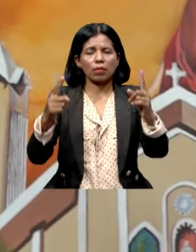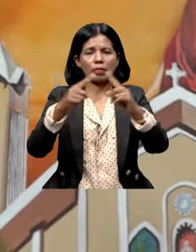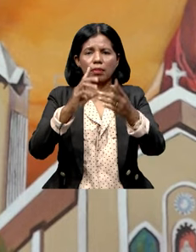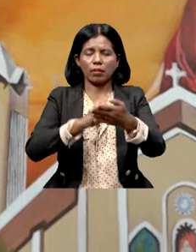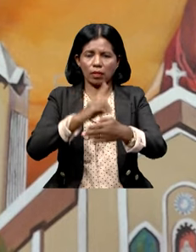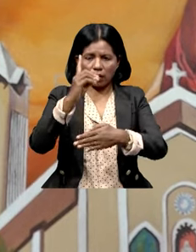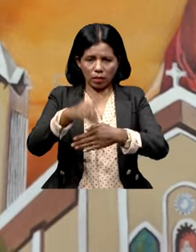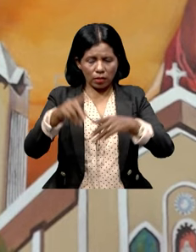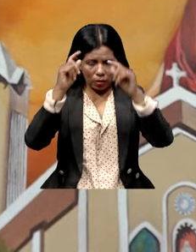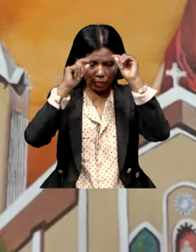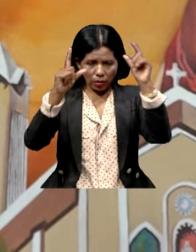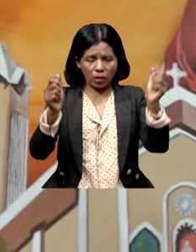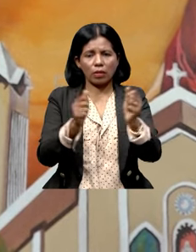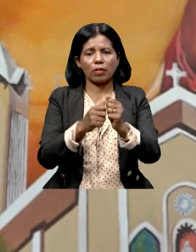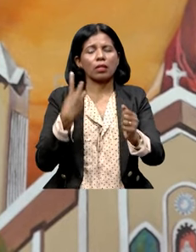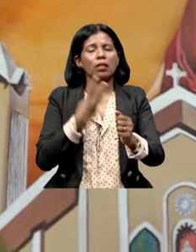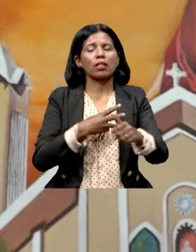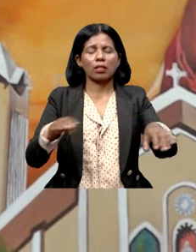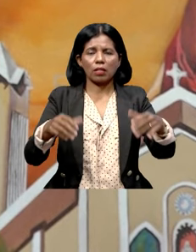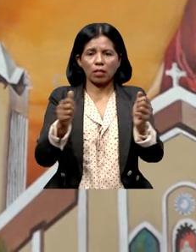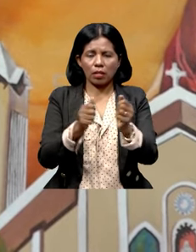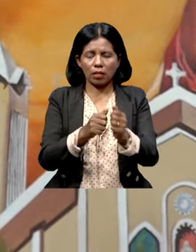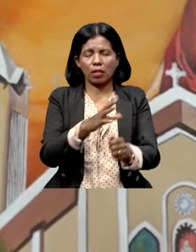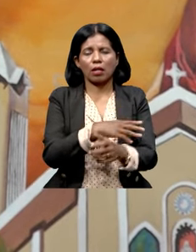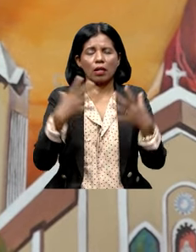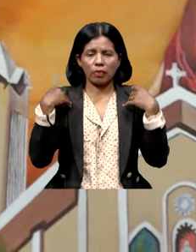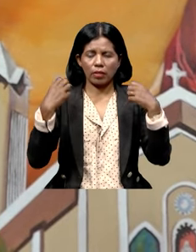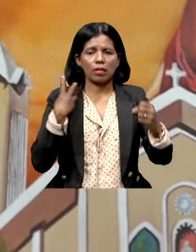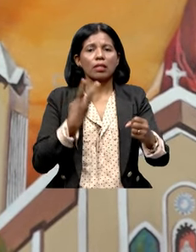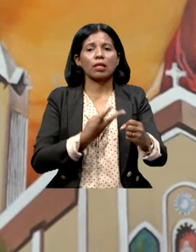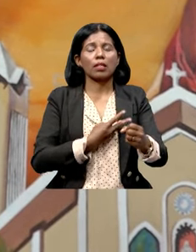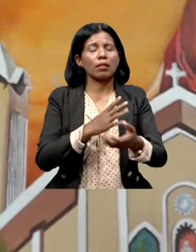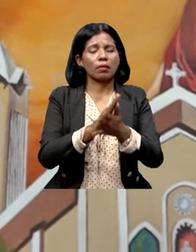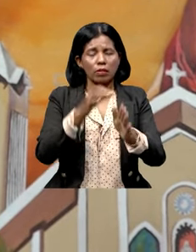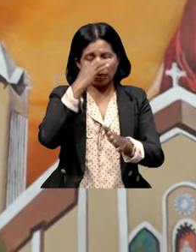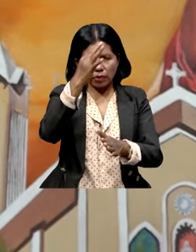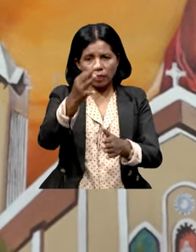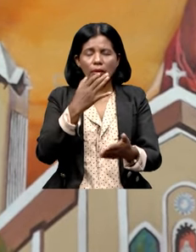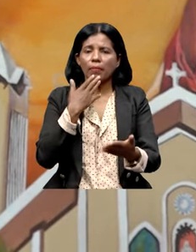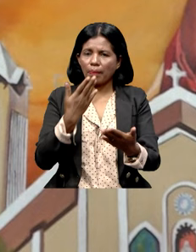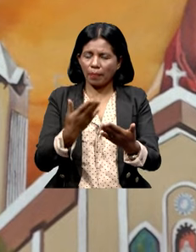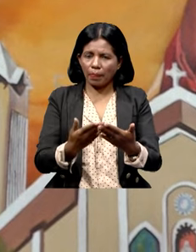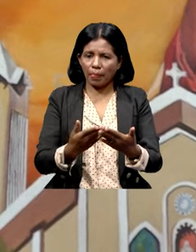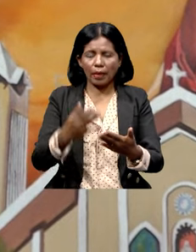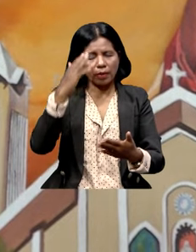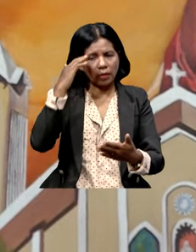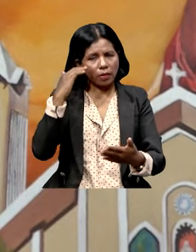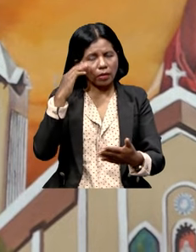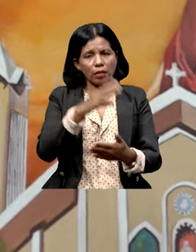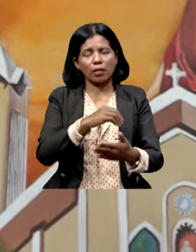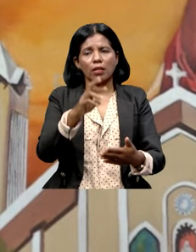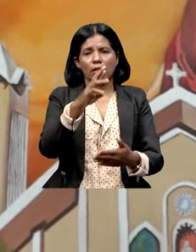desenvolvimento Timor niya. Antang hoy tenia relasyon dene, bele reforsa di kritang itenia amizade ba futuro ni kediya. Coreia, no mostra a